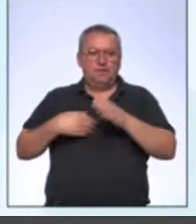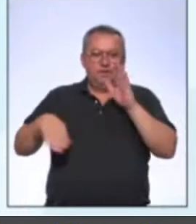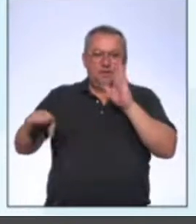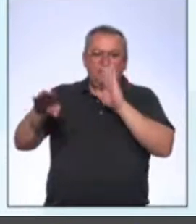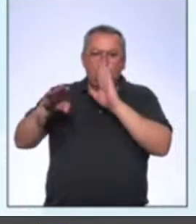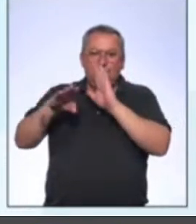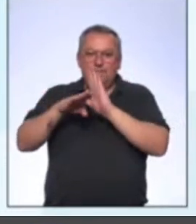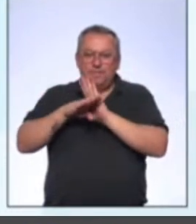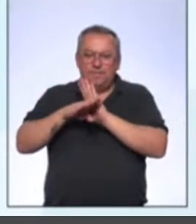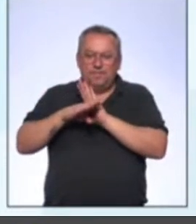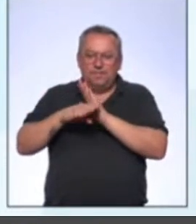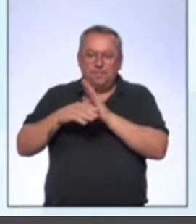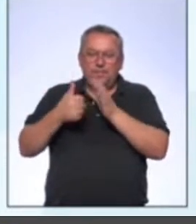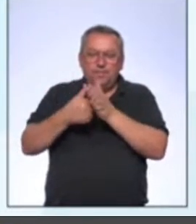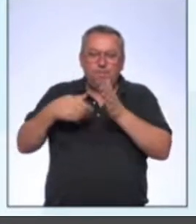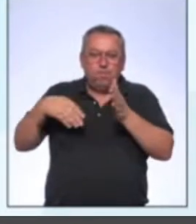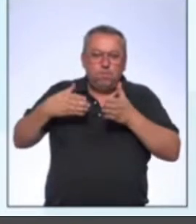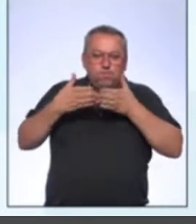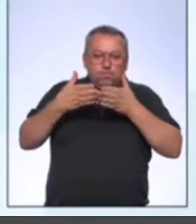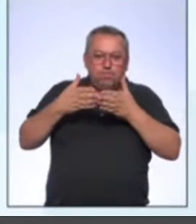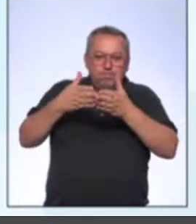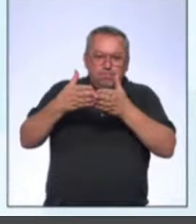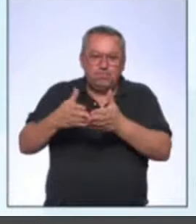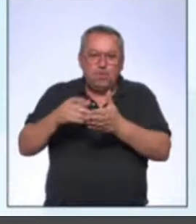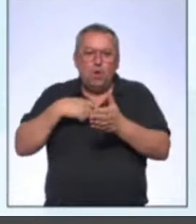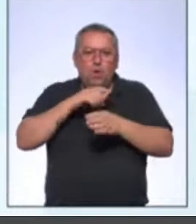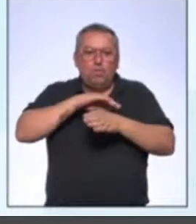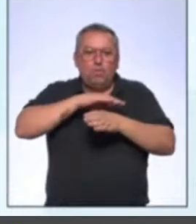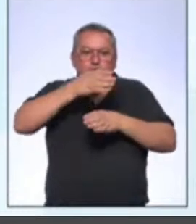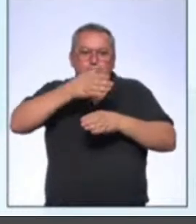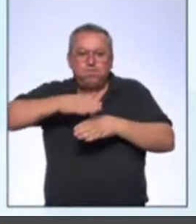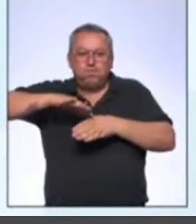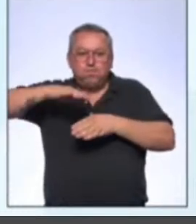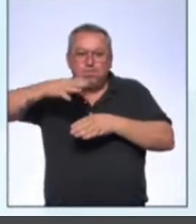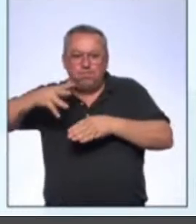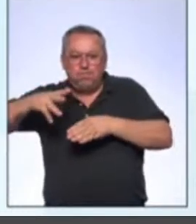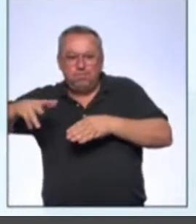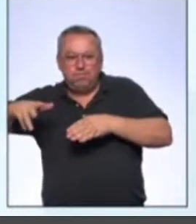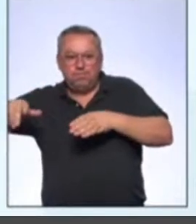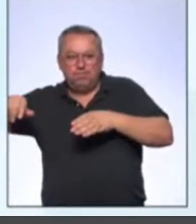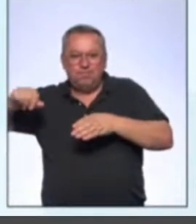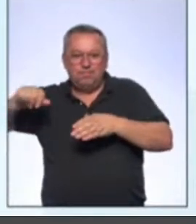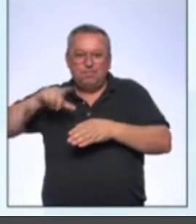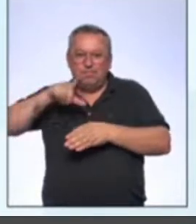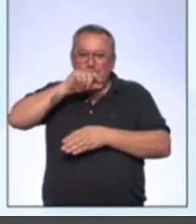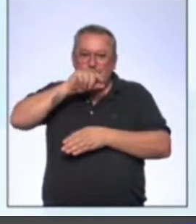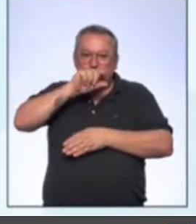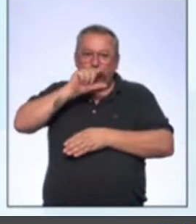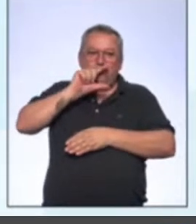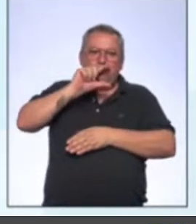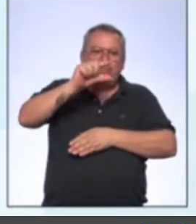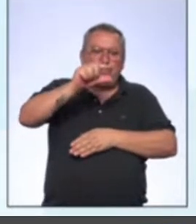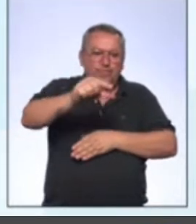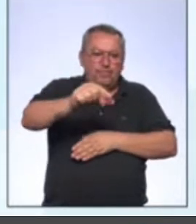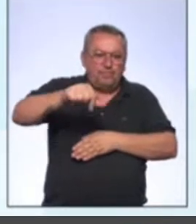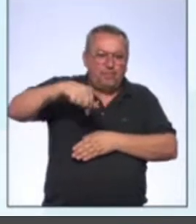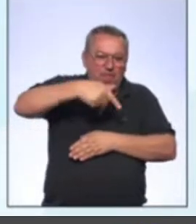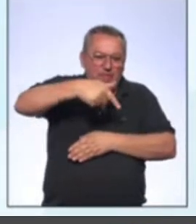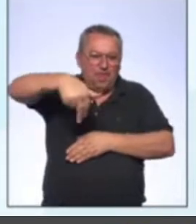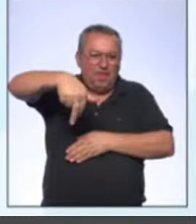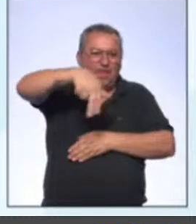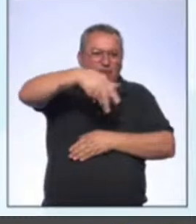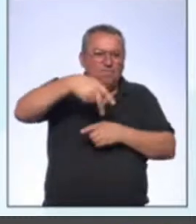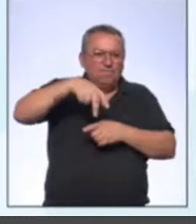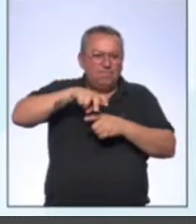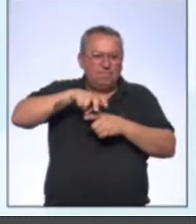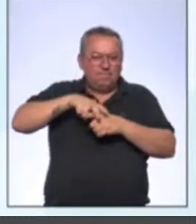Cheguei na beira do porto, onde as ondas se espalham. As garças dão meia volta e sentam